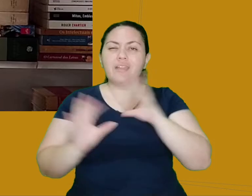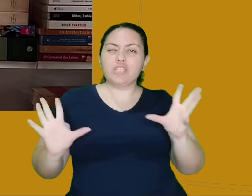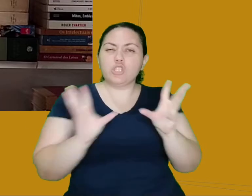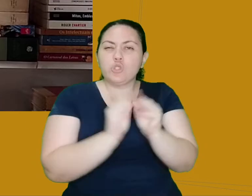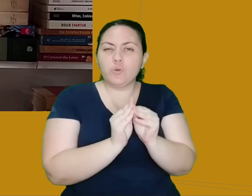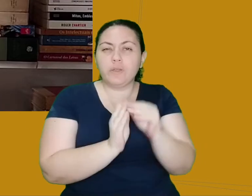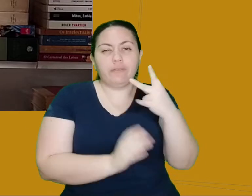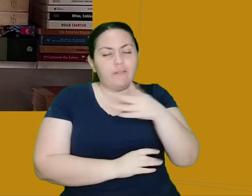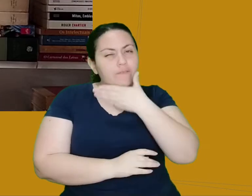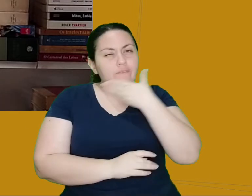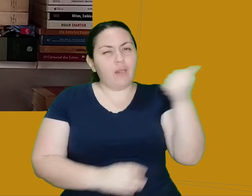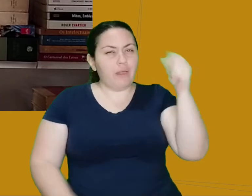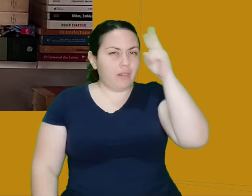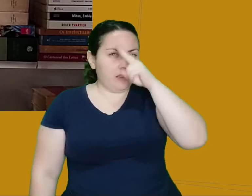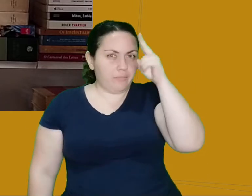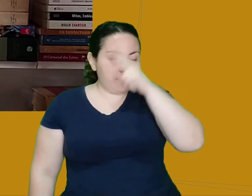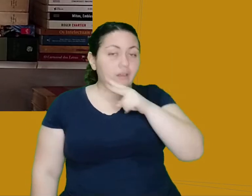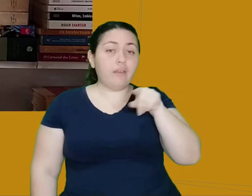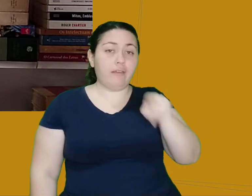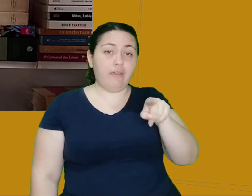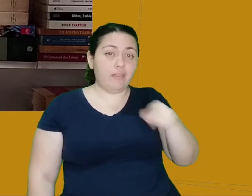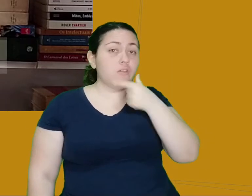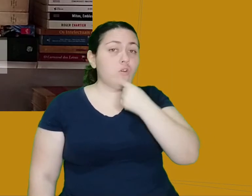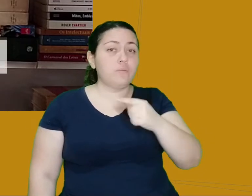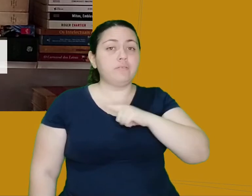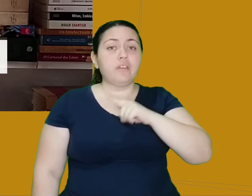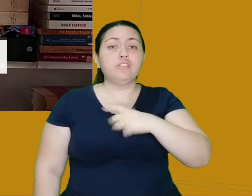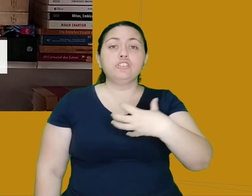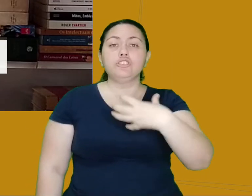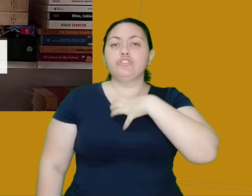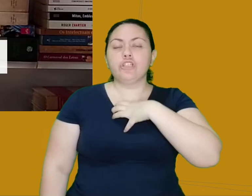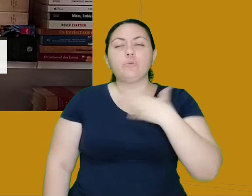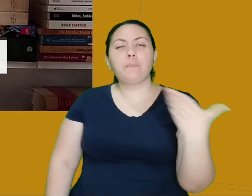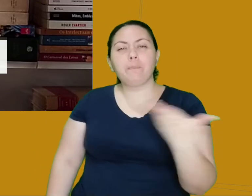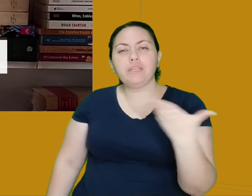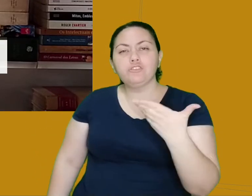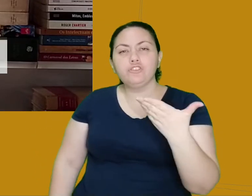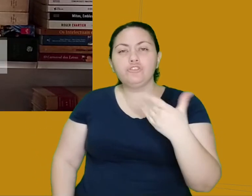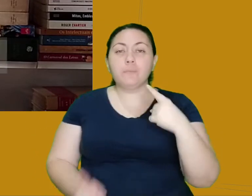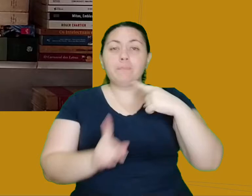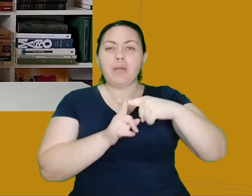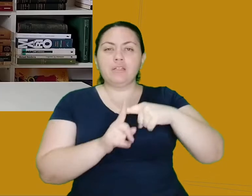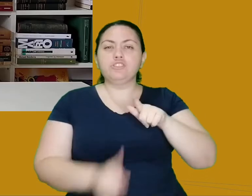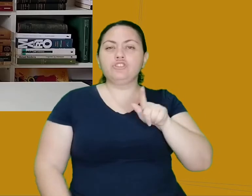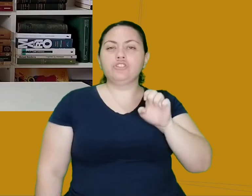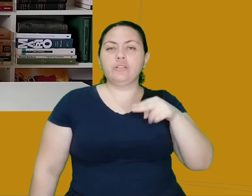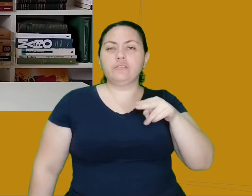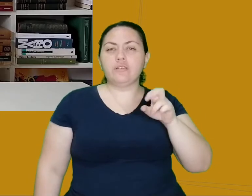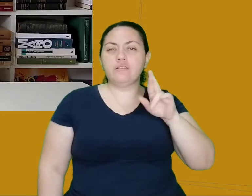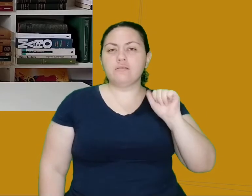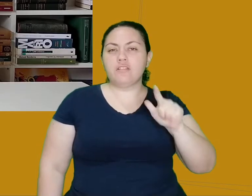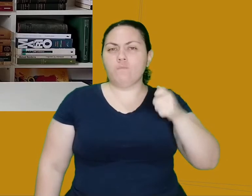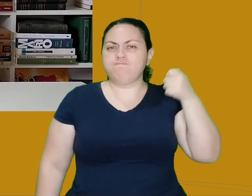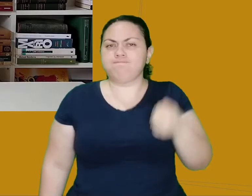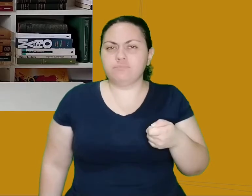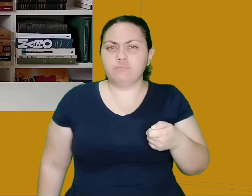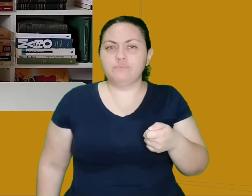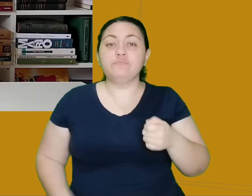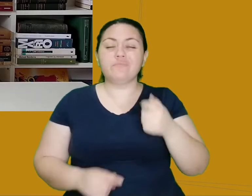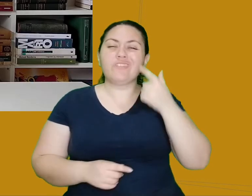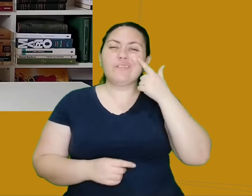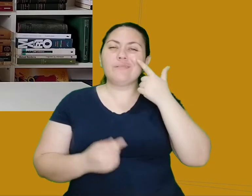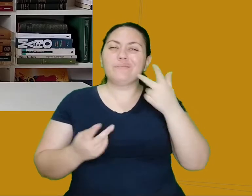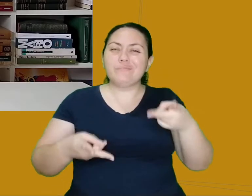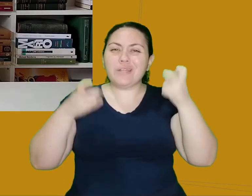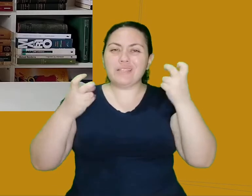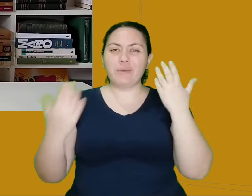uma síntese do narrador que vale a pena guardar, Custódio tinha um ar de pedinte e general. Isso seria a consequência de um contraste entre